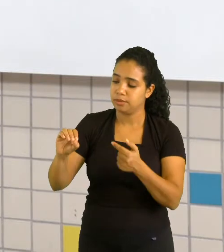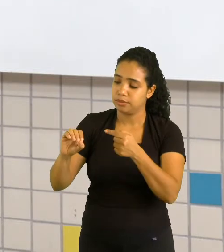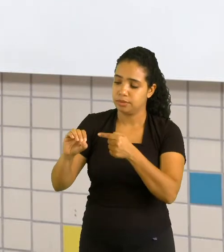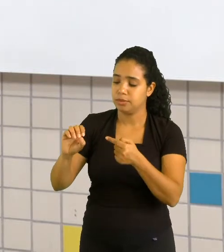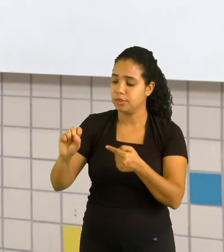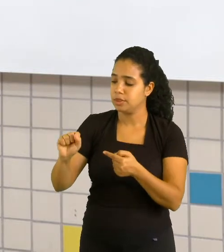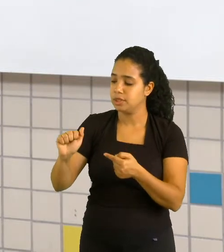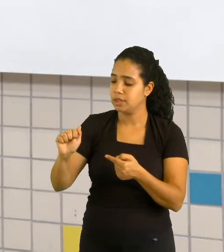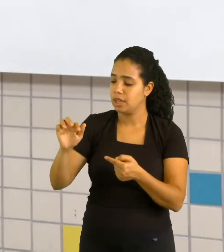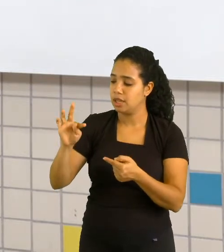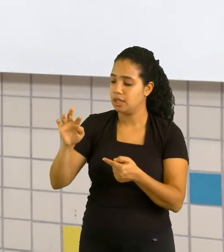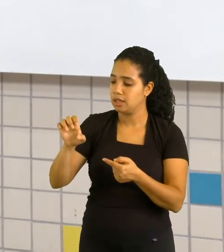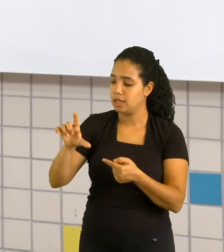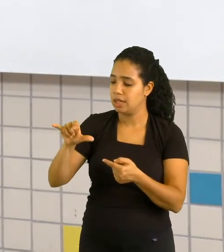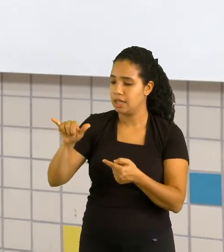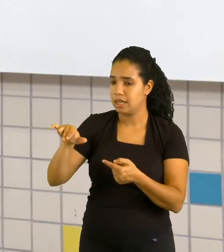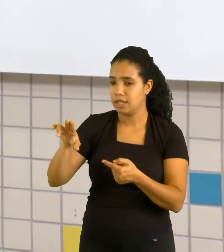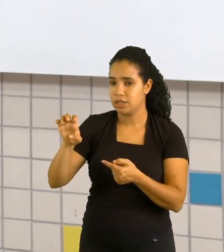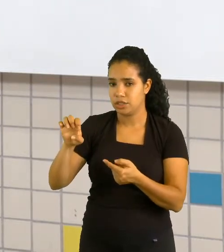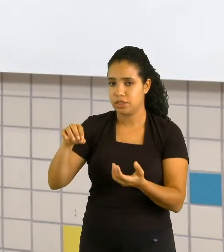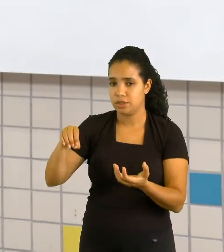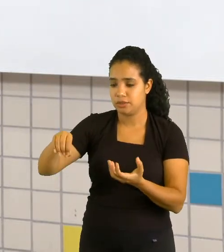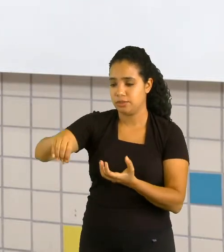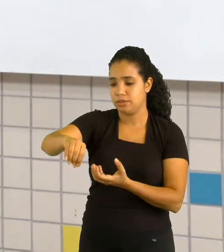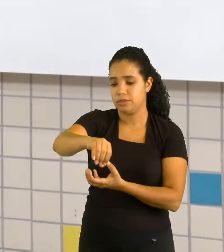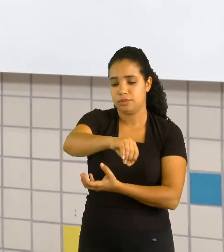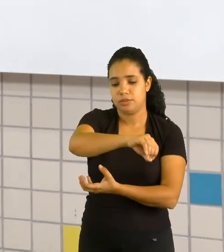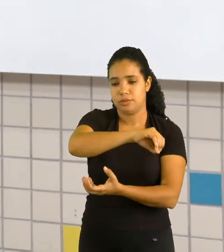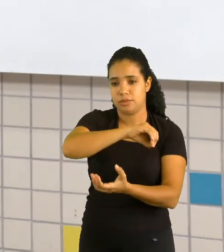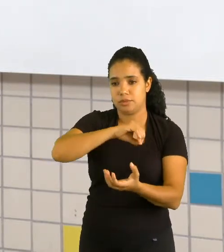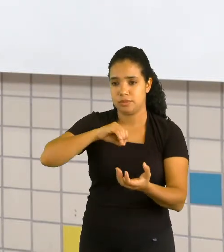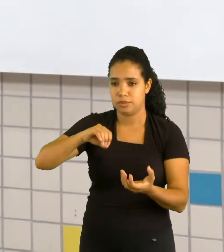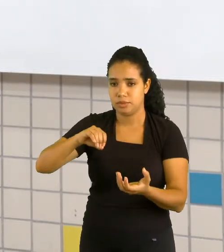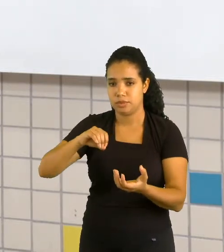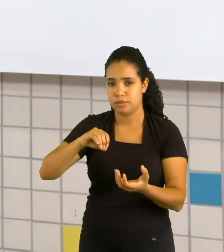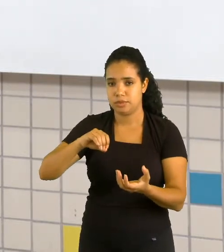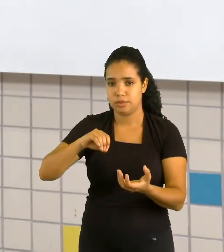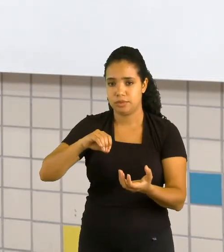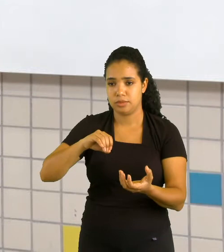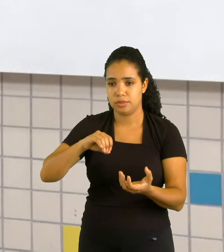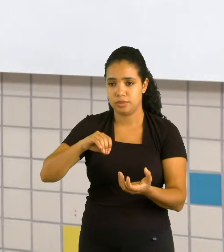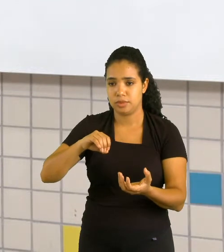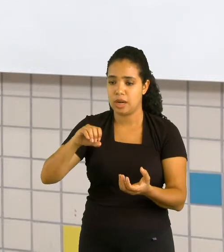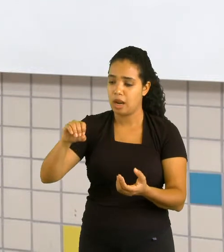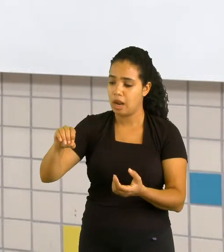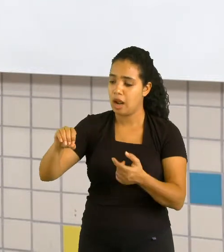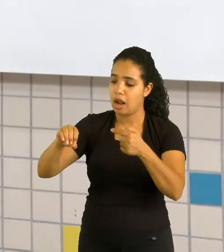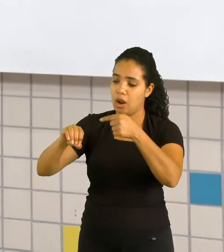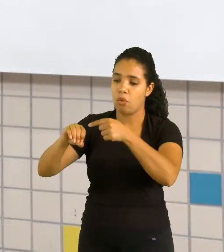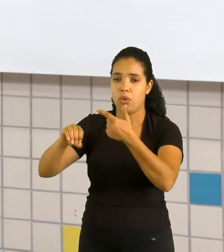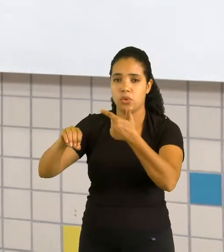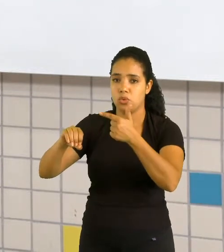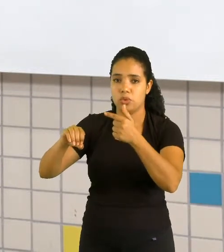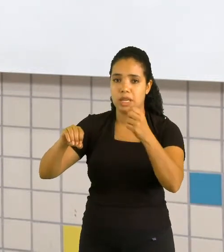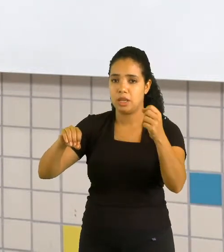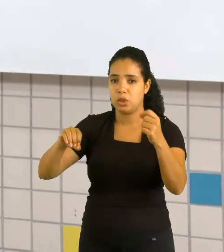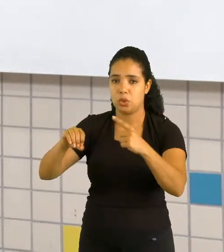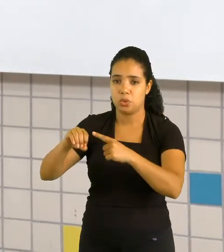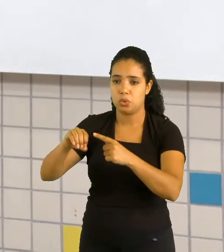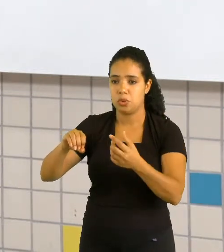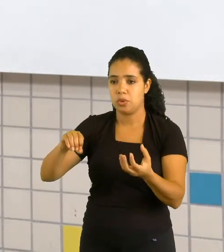giram em torno de planetas. A Lua não tem luz própria, ela reflete a luz